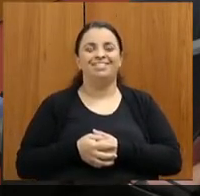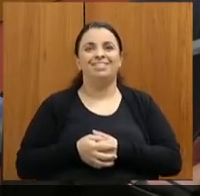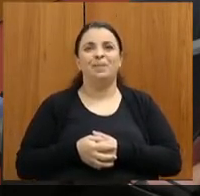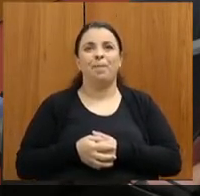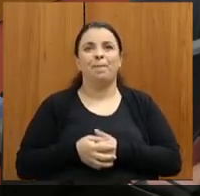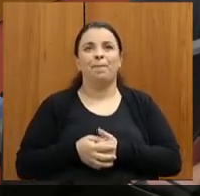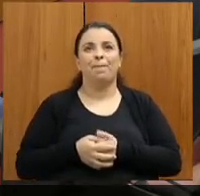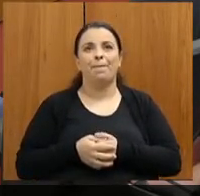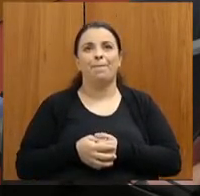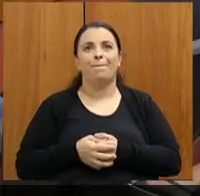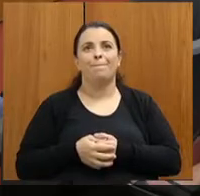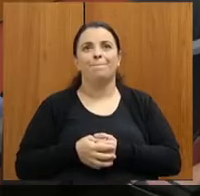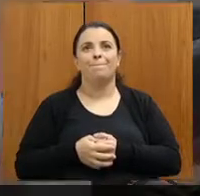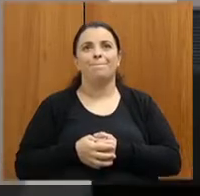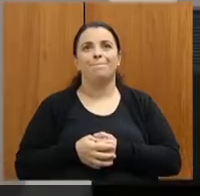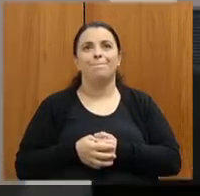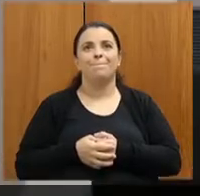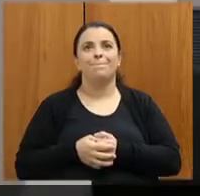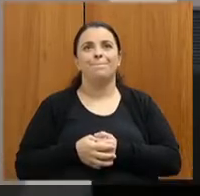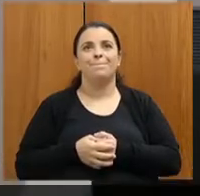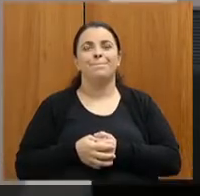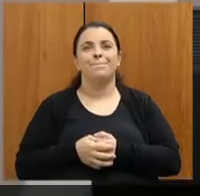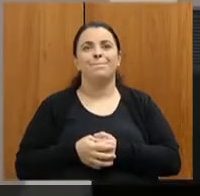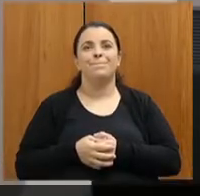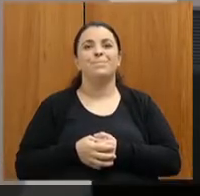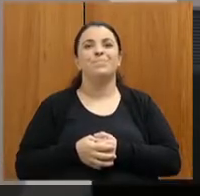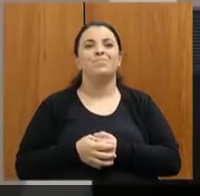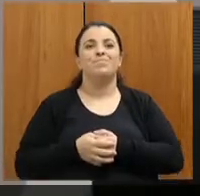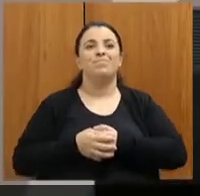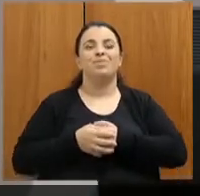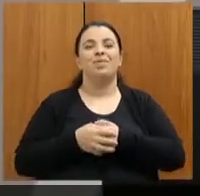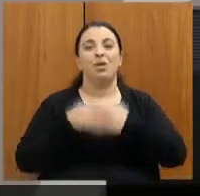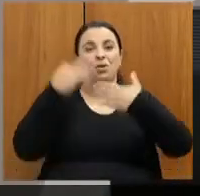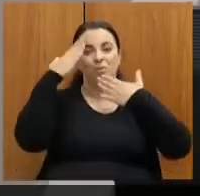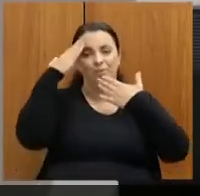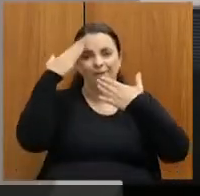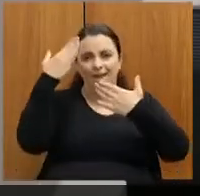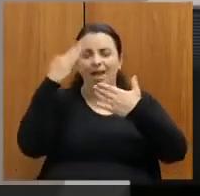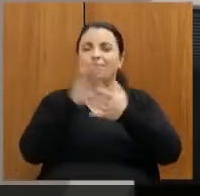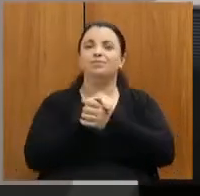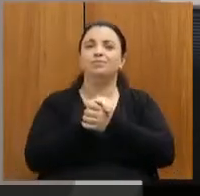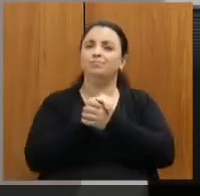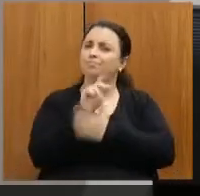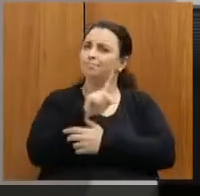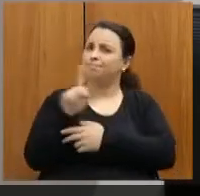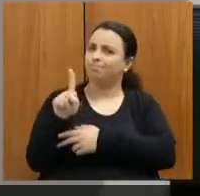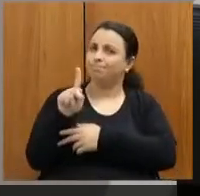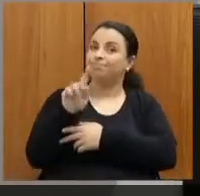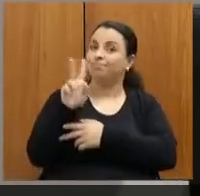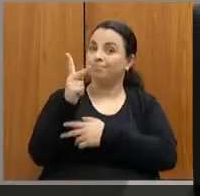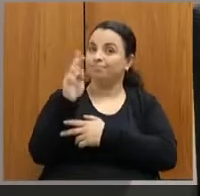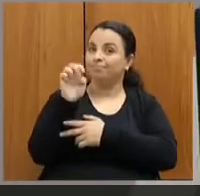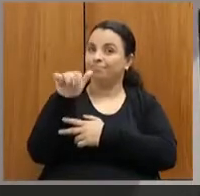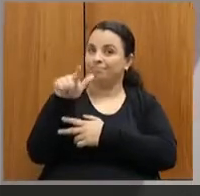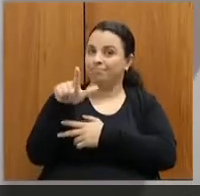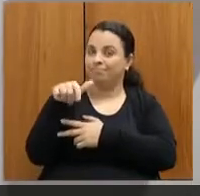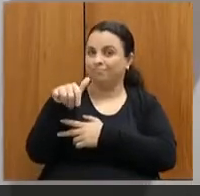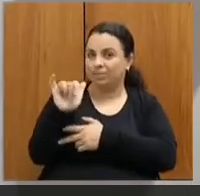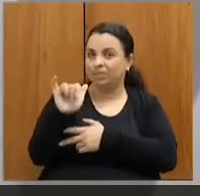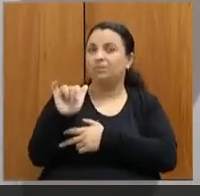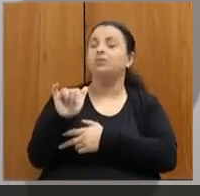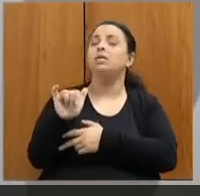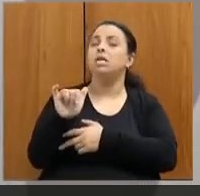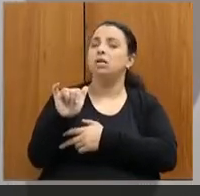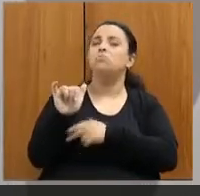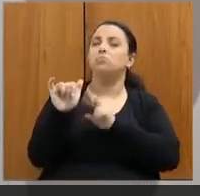e obrigado obrigado presidente ali Tarquínio e seu nome comprimento a